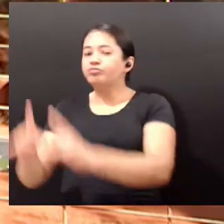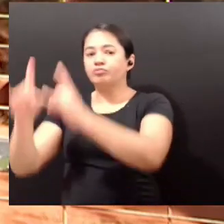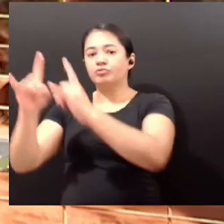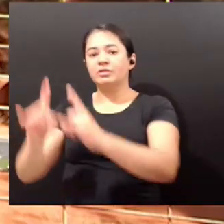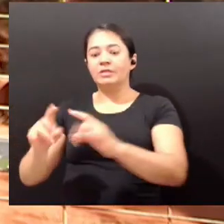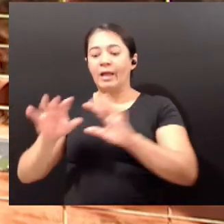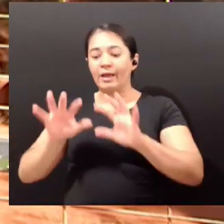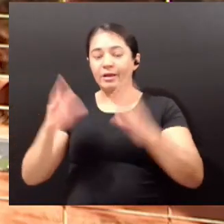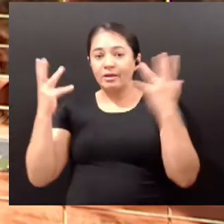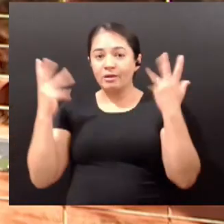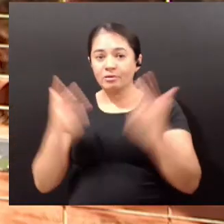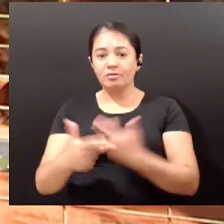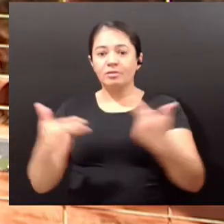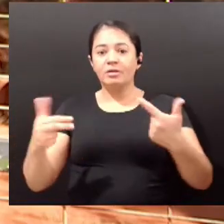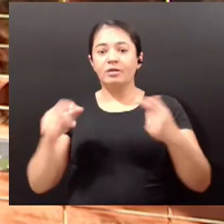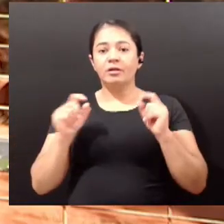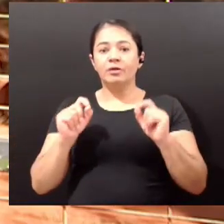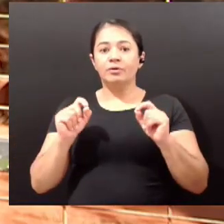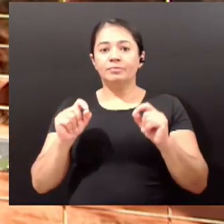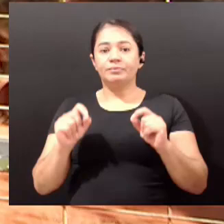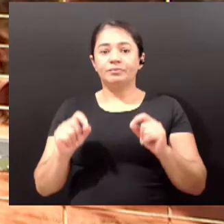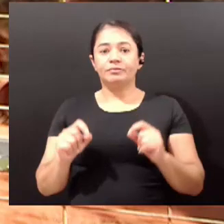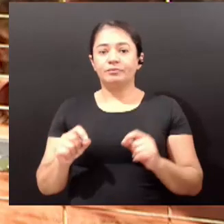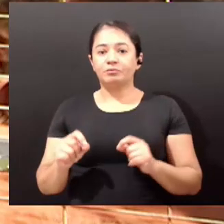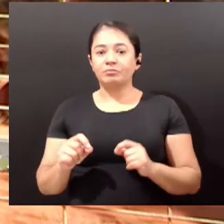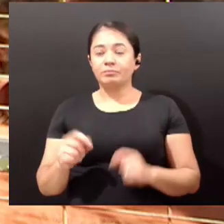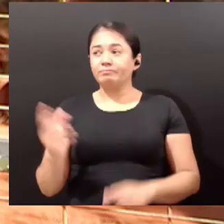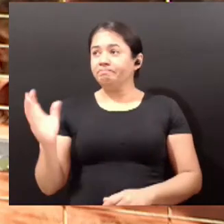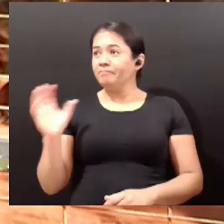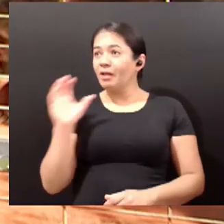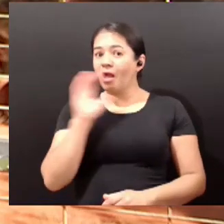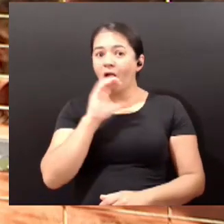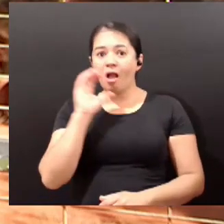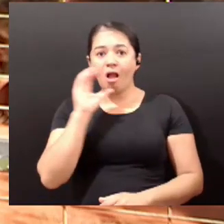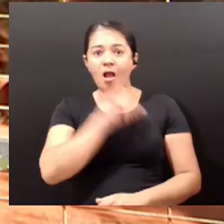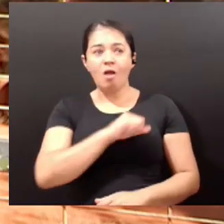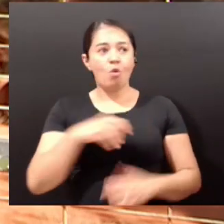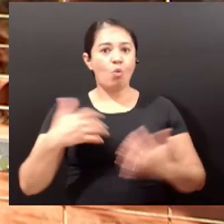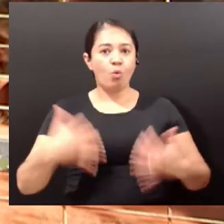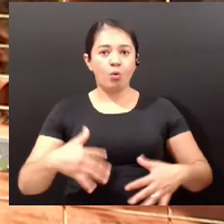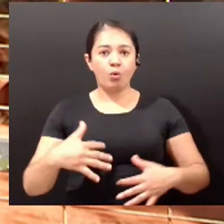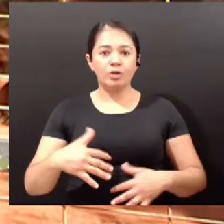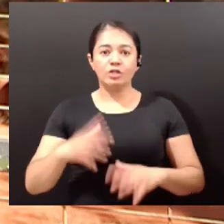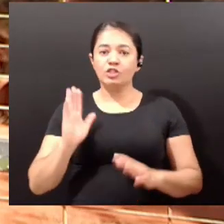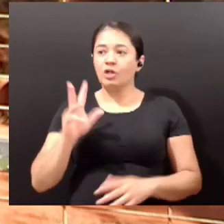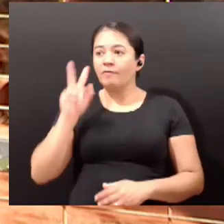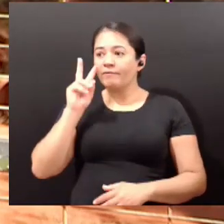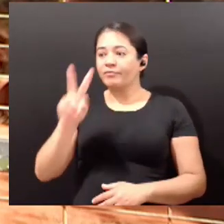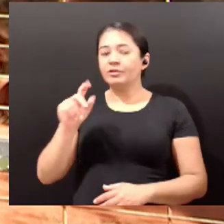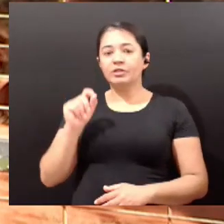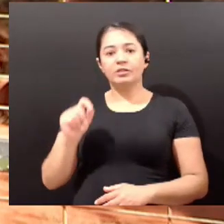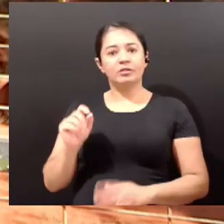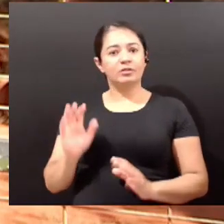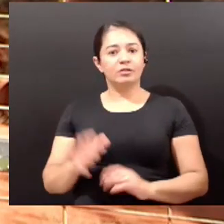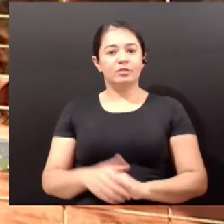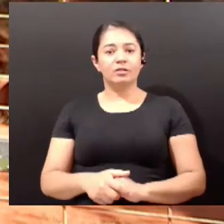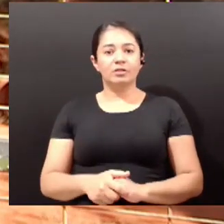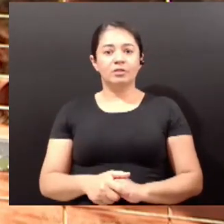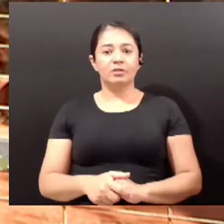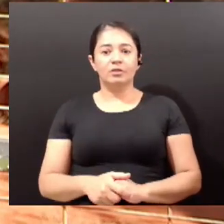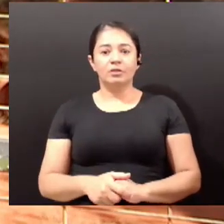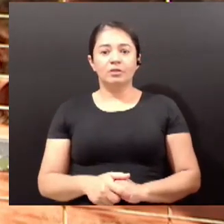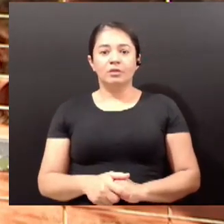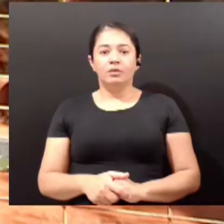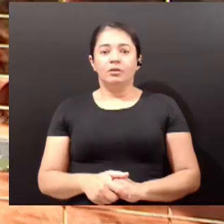têm uma agilidade assim, extrema. Eu já vi pessoalmente de aparição